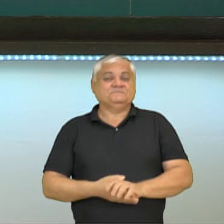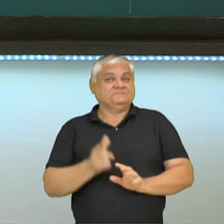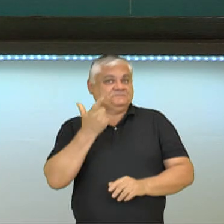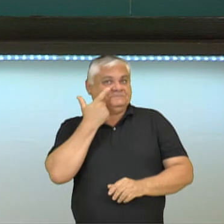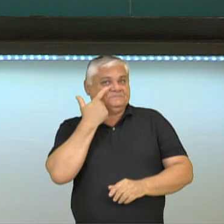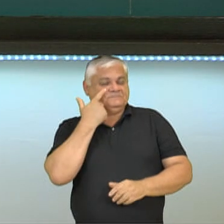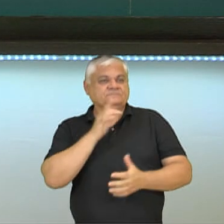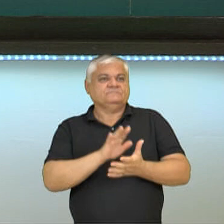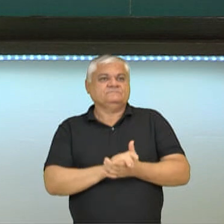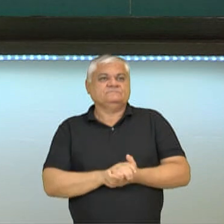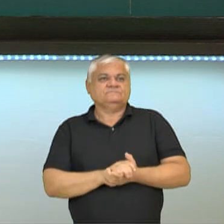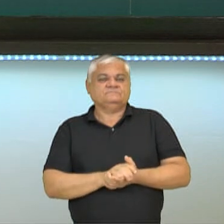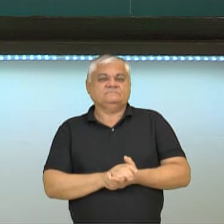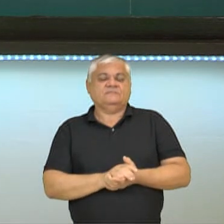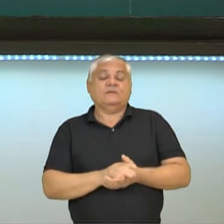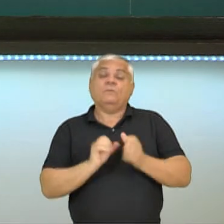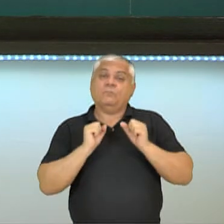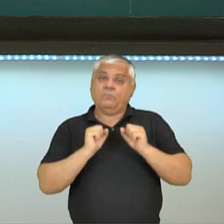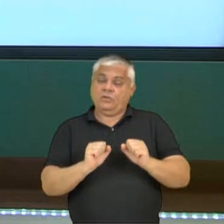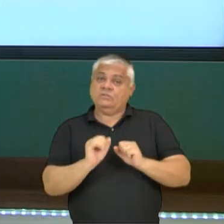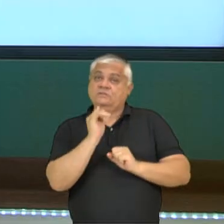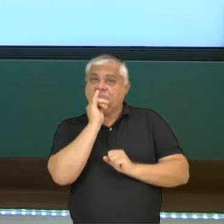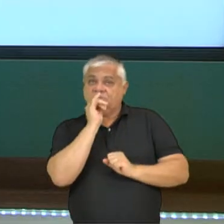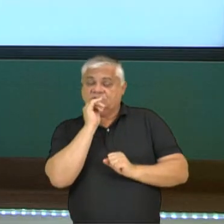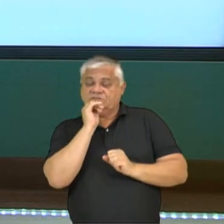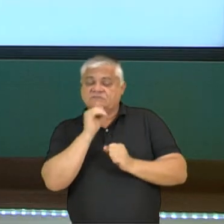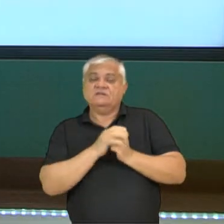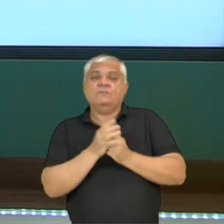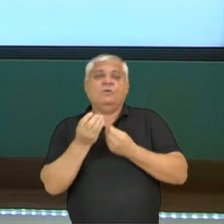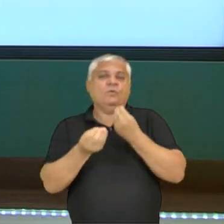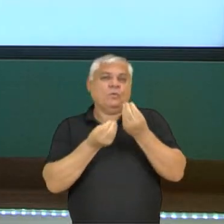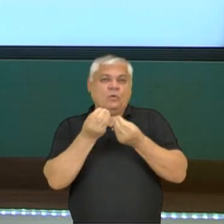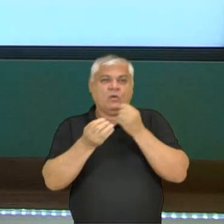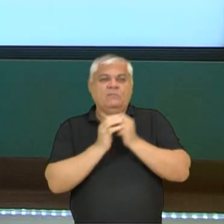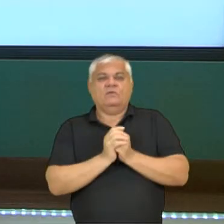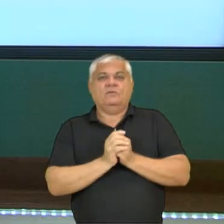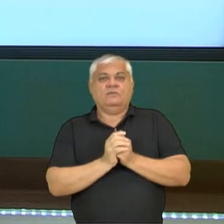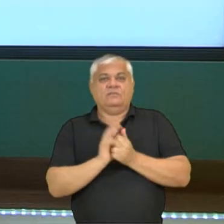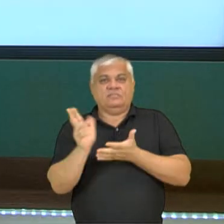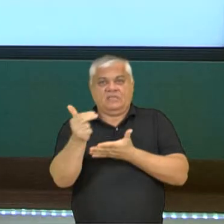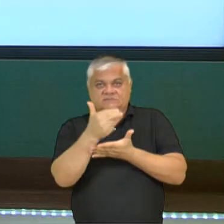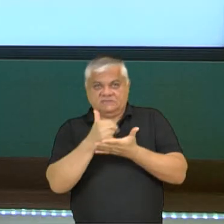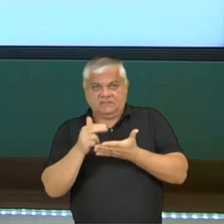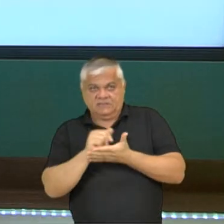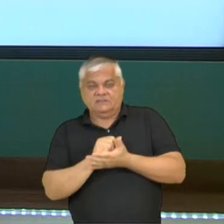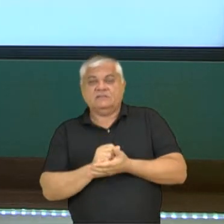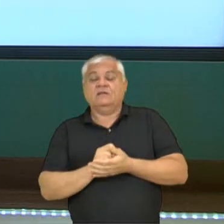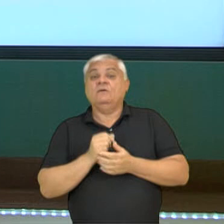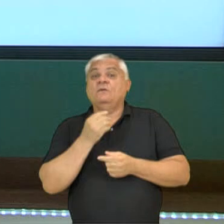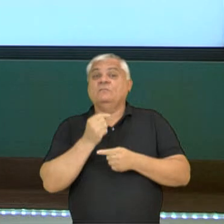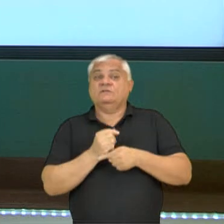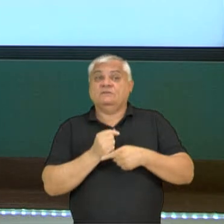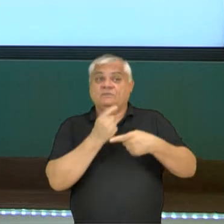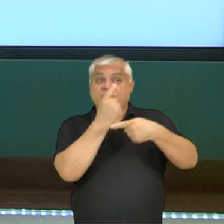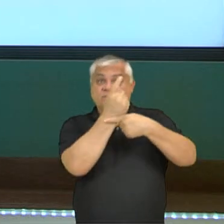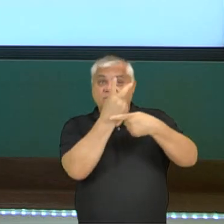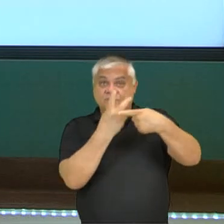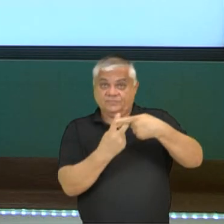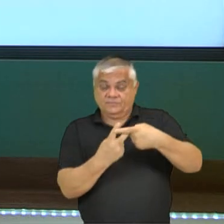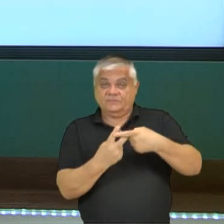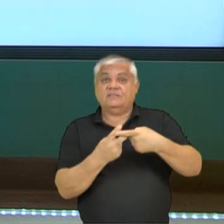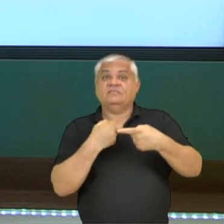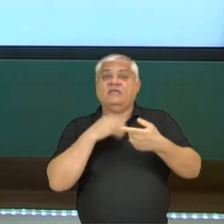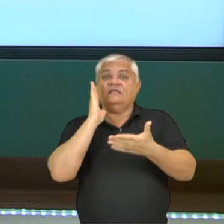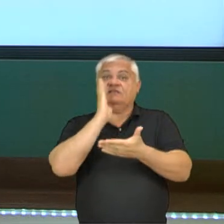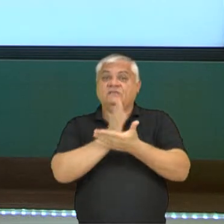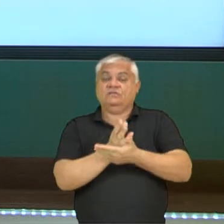Vamos lá? Nós podemos resolver também de forma geométrica. Então, meio significa que eu tenho uma parte inteira dividida